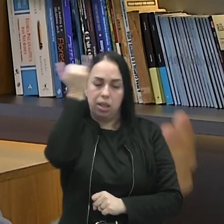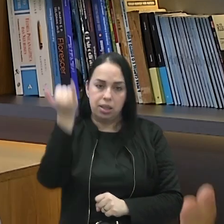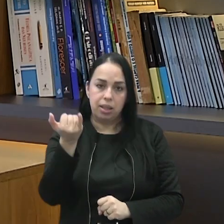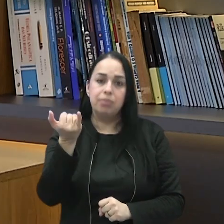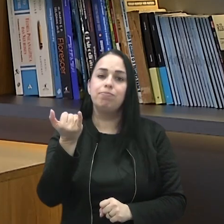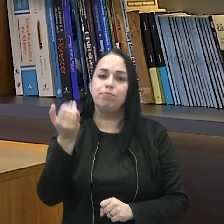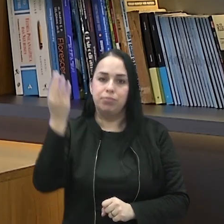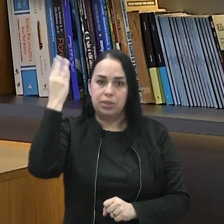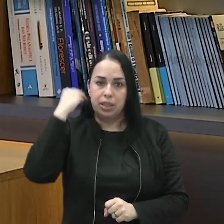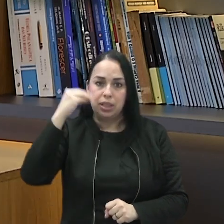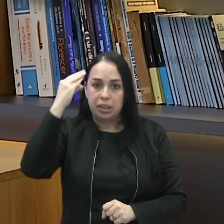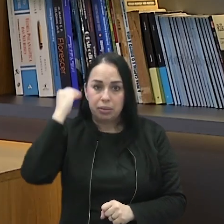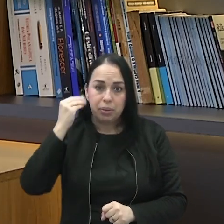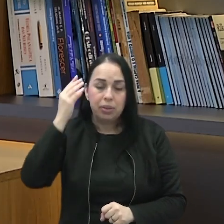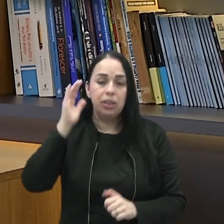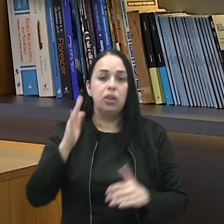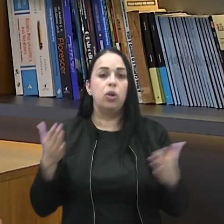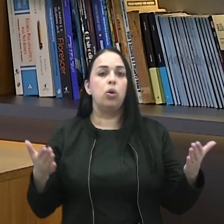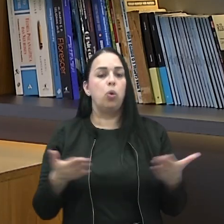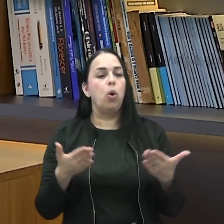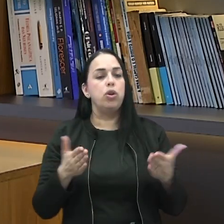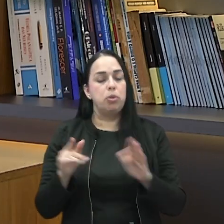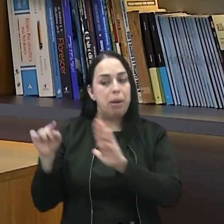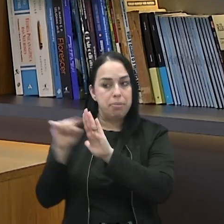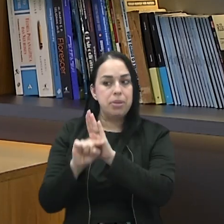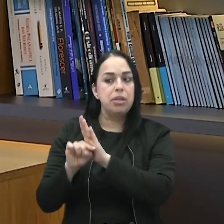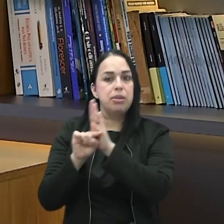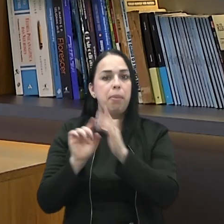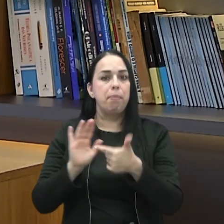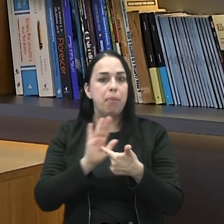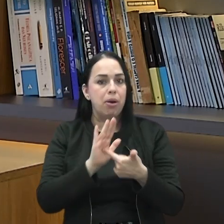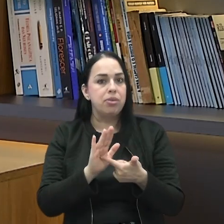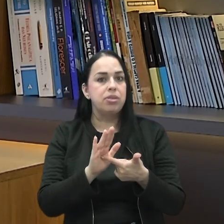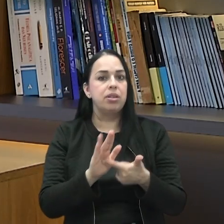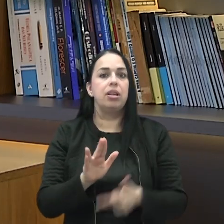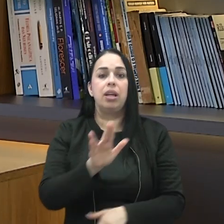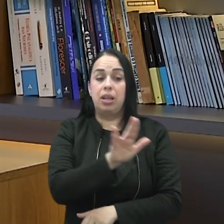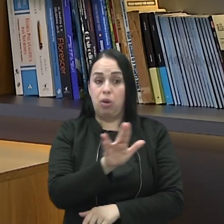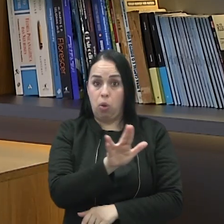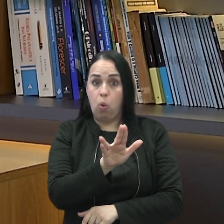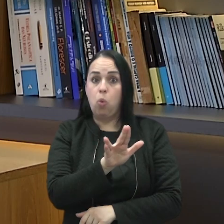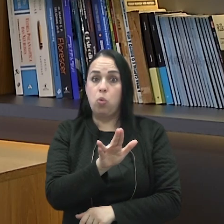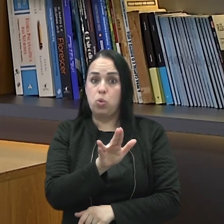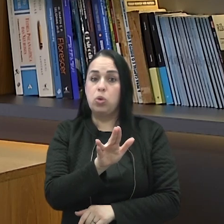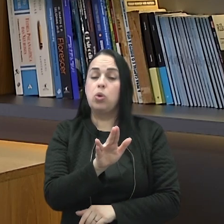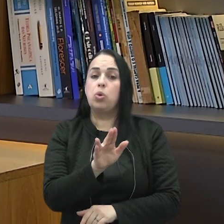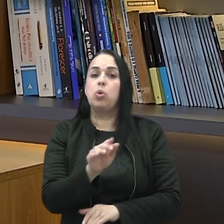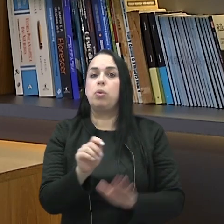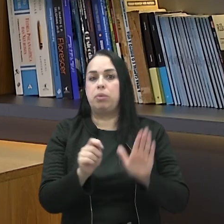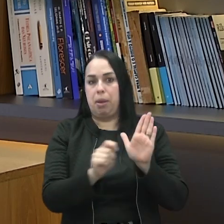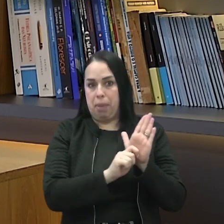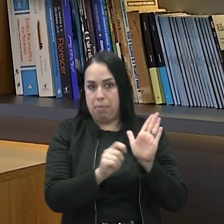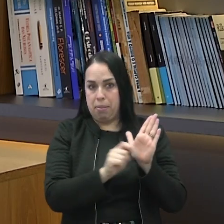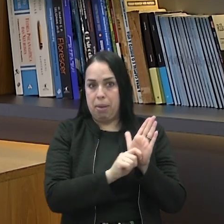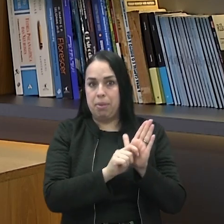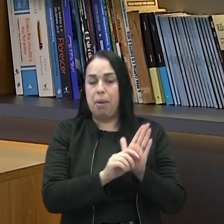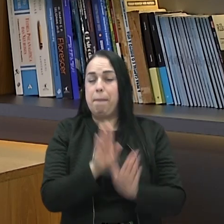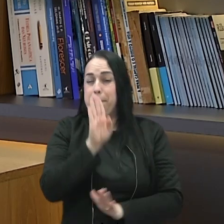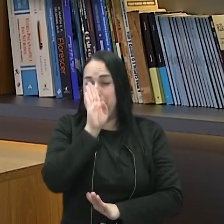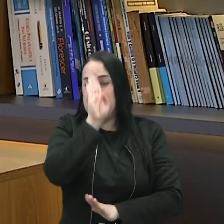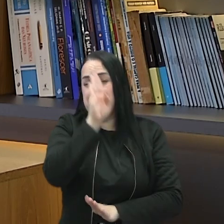isso eventualmente pode contribuir. E hoje tem alguns trabalhos mostrando também que o uso de cannabis, o uso da